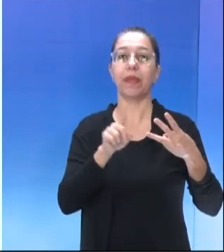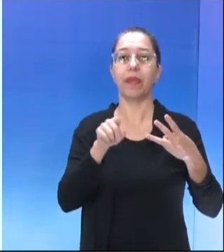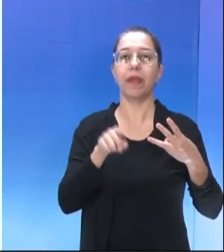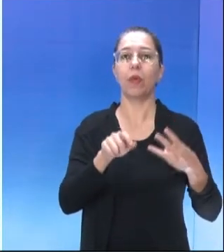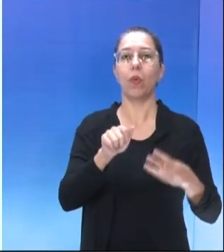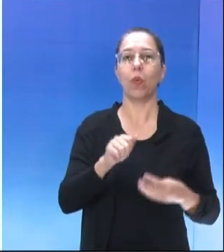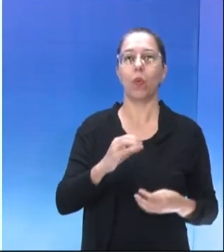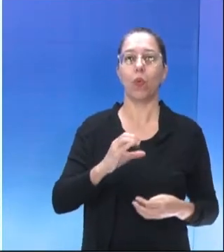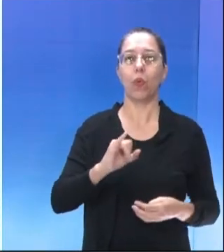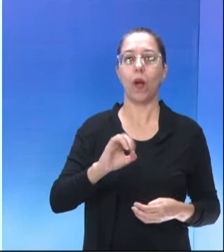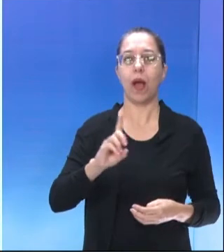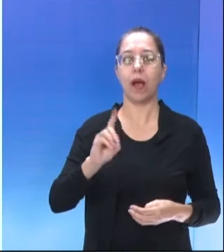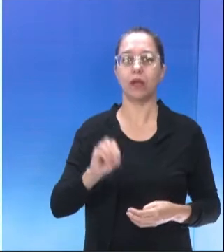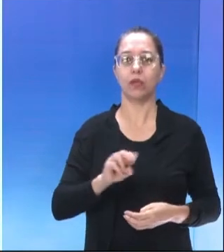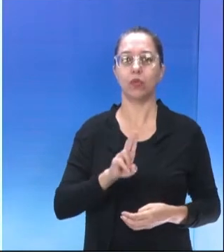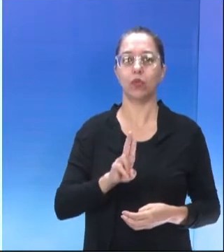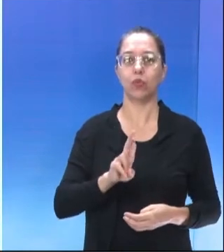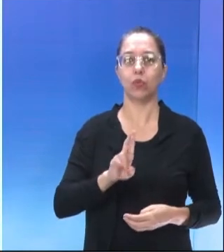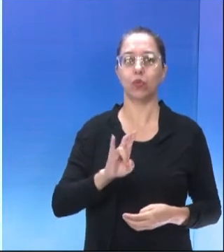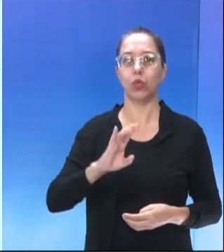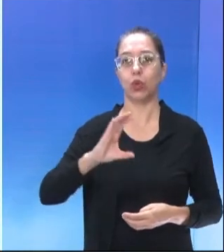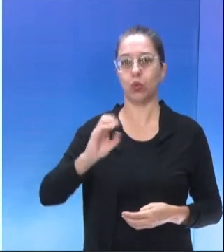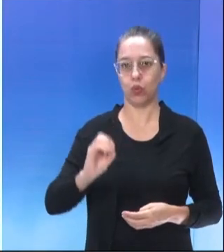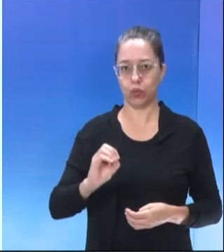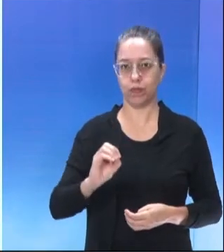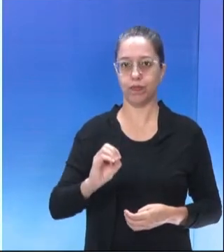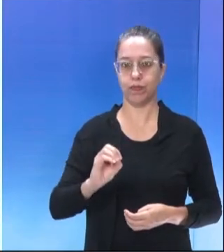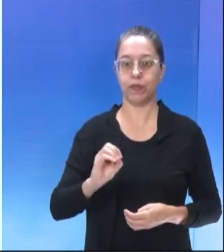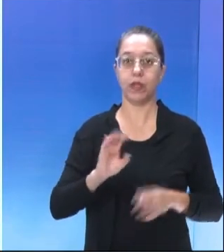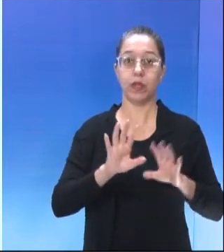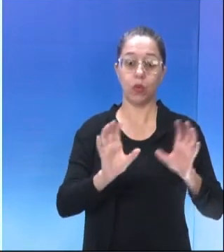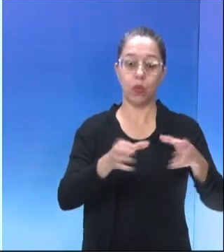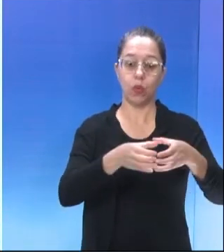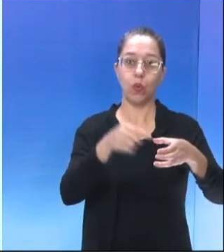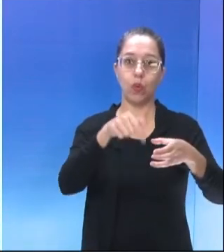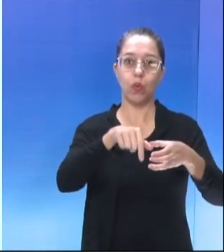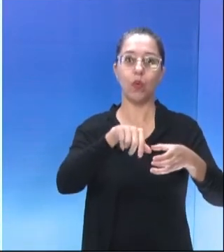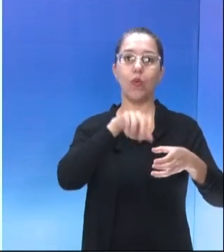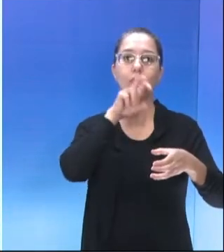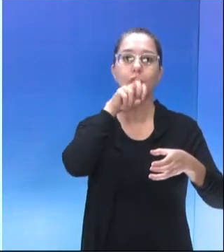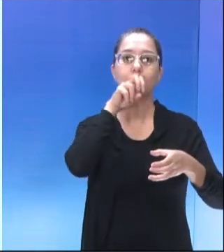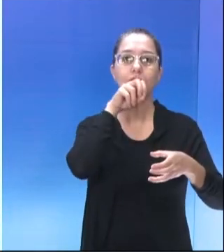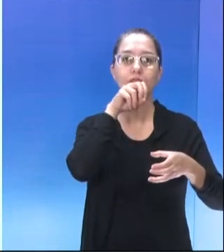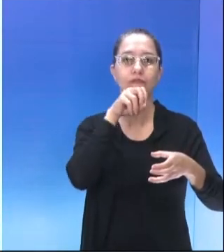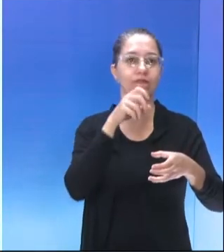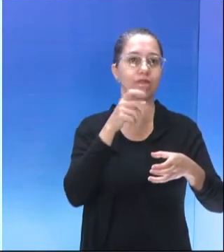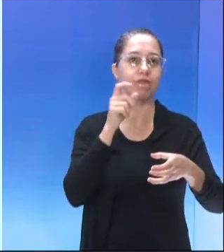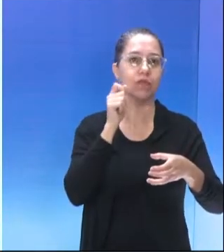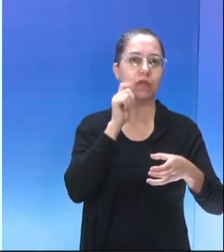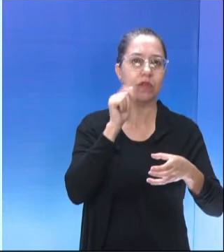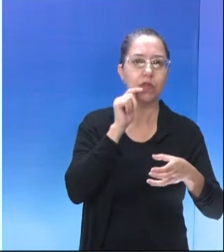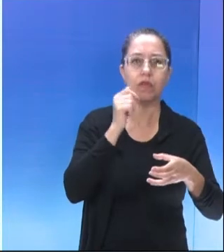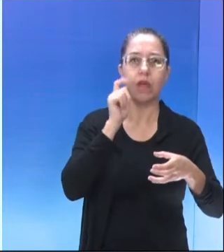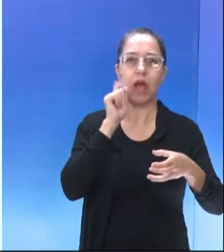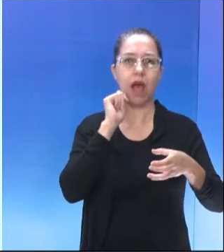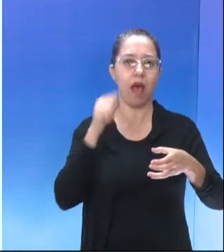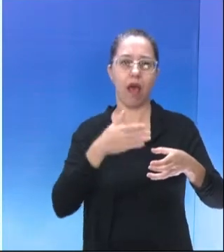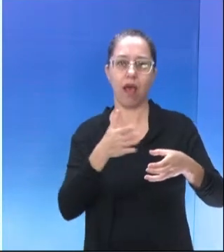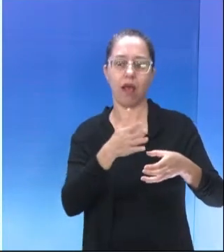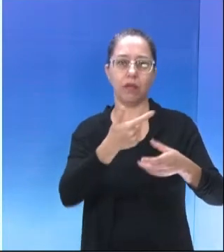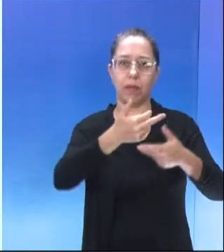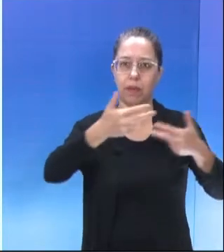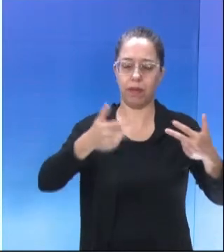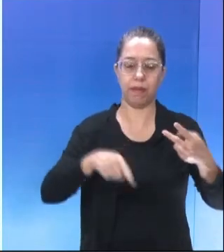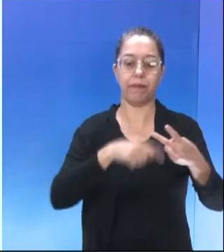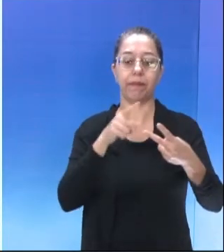úrico. Então, por exemplo, o primeiro grupo aí, dos roedores, que são mamíferos, eles vão eliminar o que? Ureia. Aí,